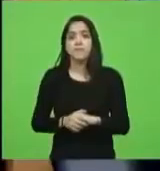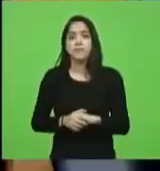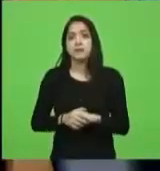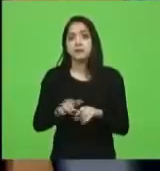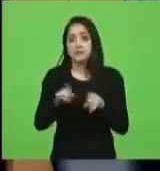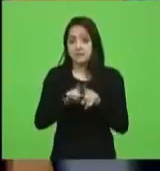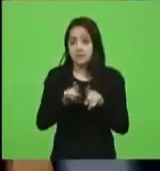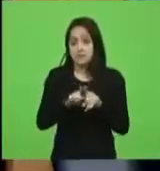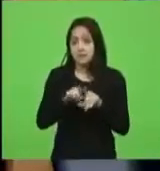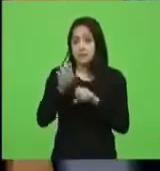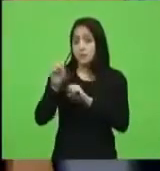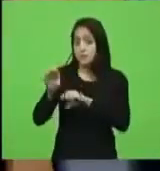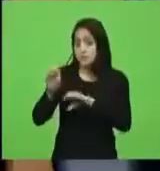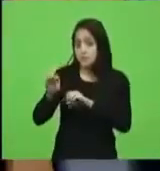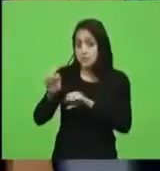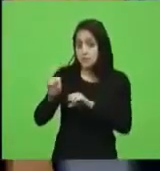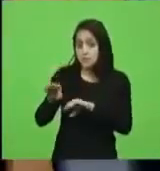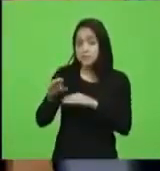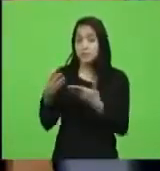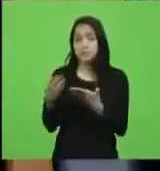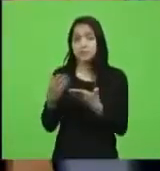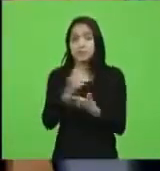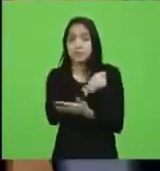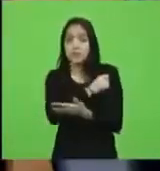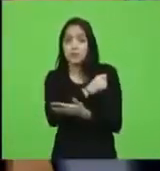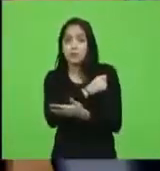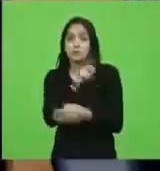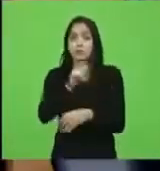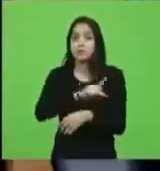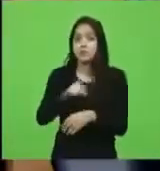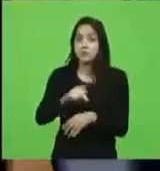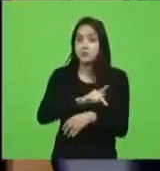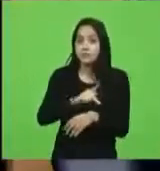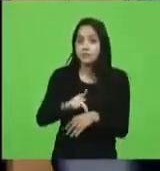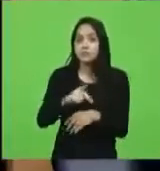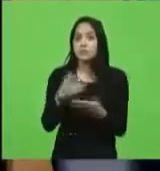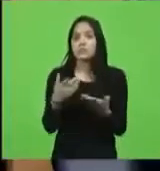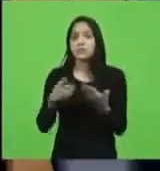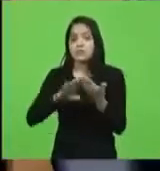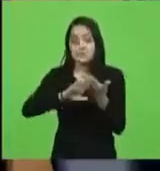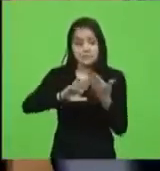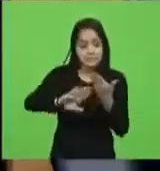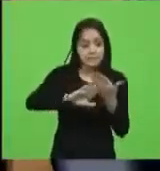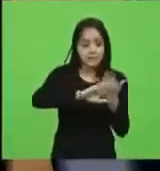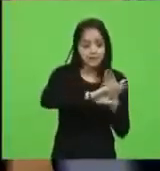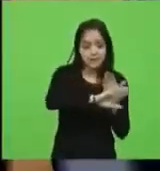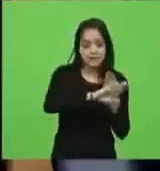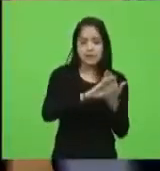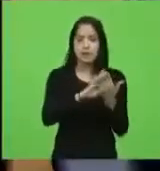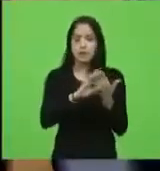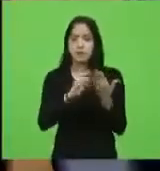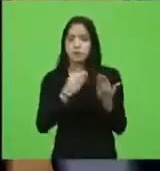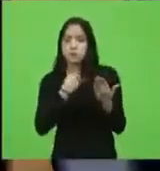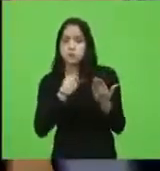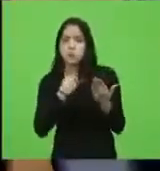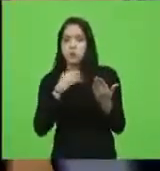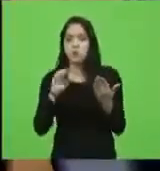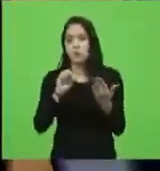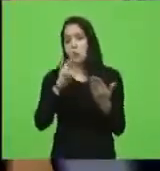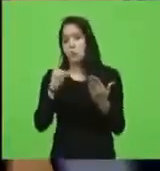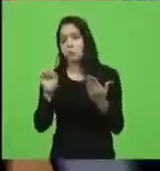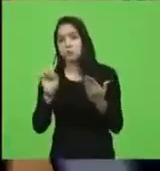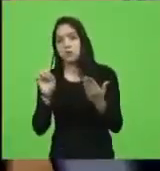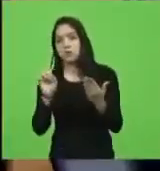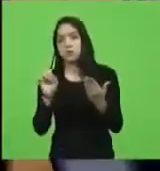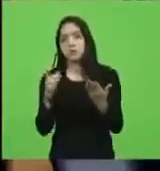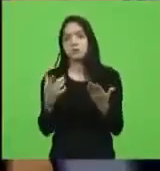facultativo, talvez, para alunos, para professores, separar aqueles que podem, aqueles que não podem. As propostas são